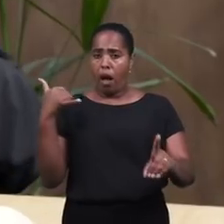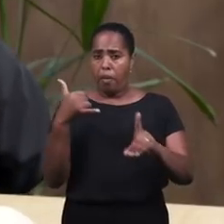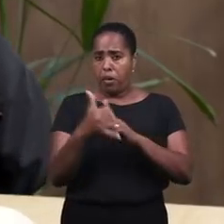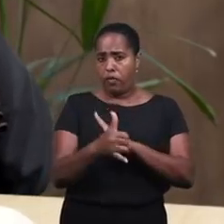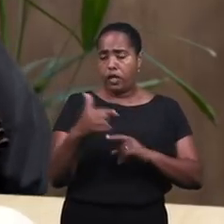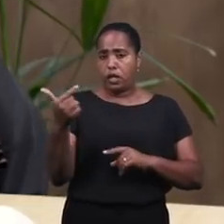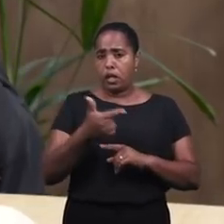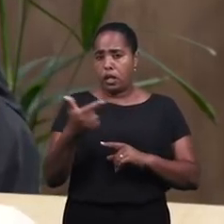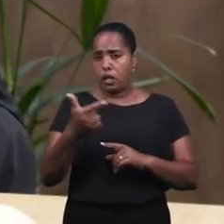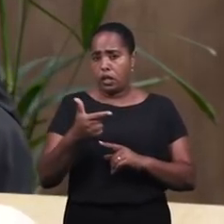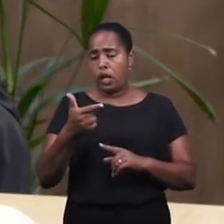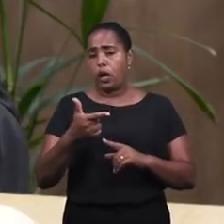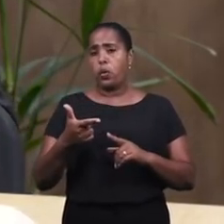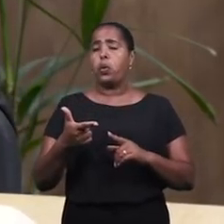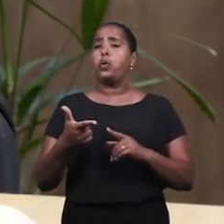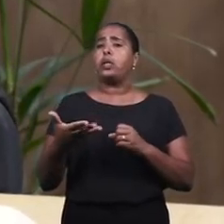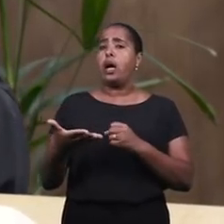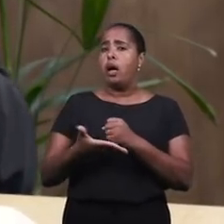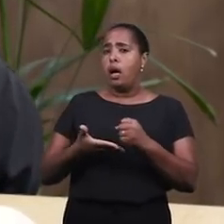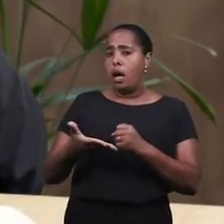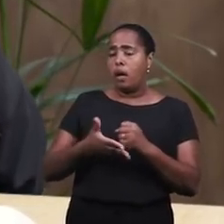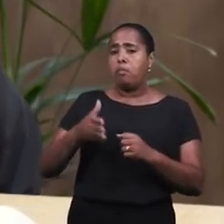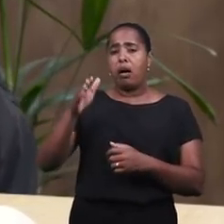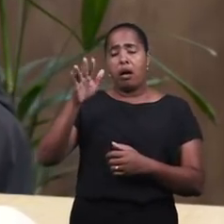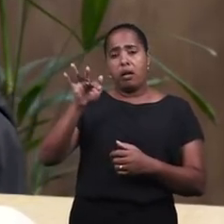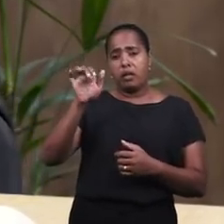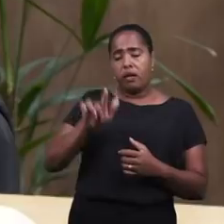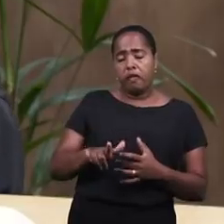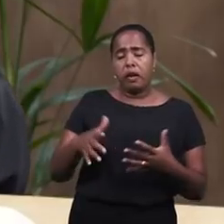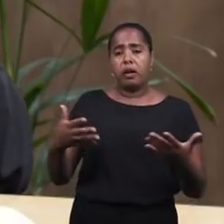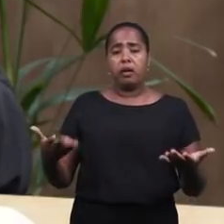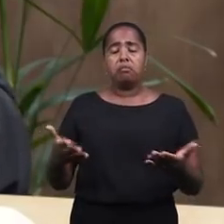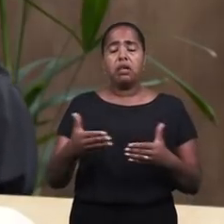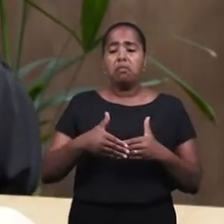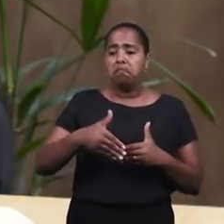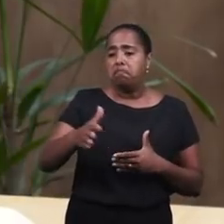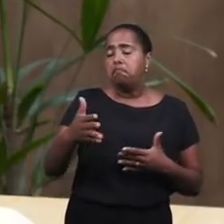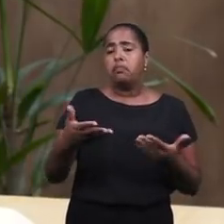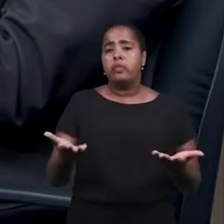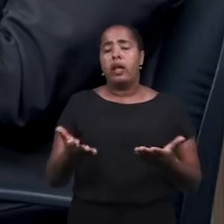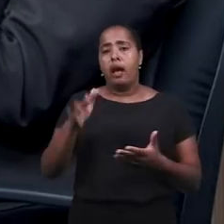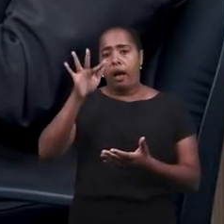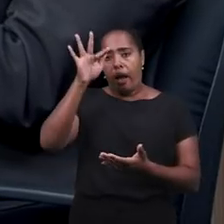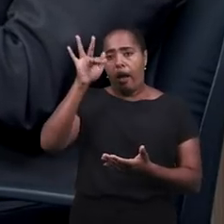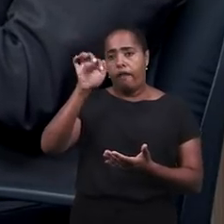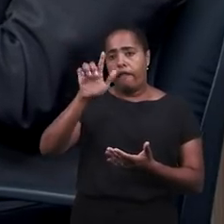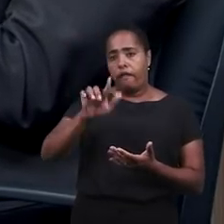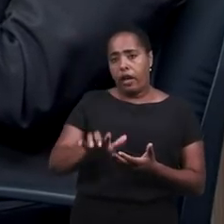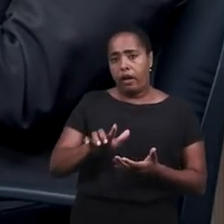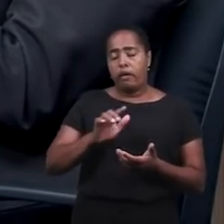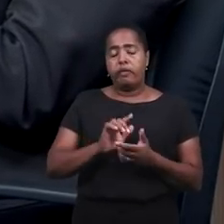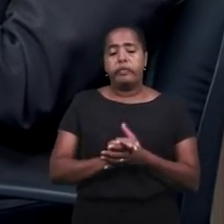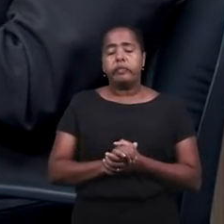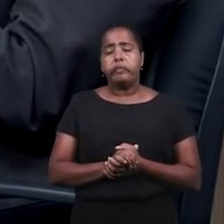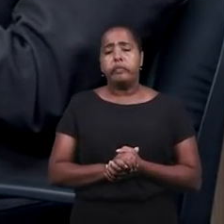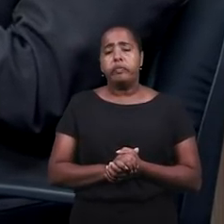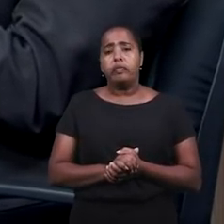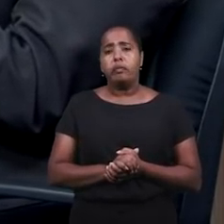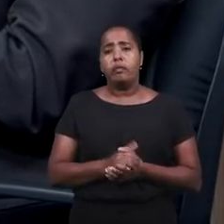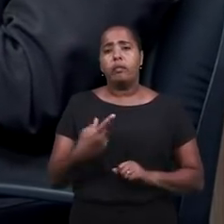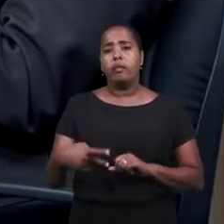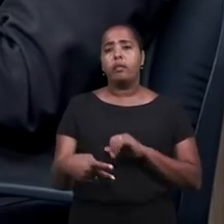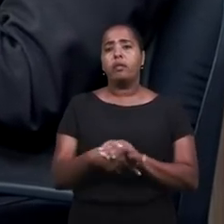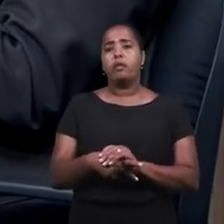A profecia seja segundo a medida da fé e por aí vai. Então, essa fé, ela